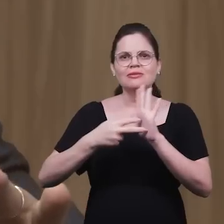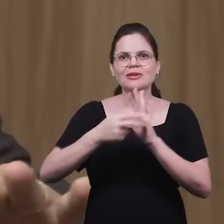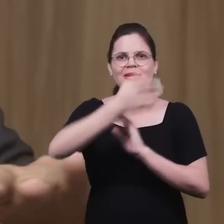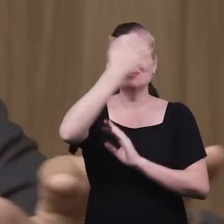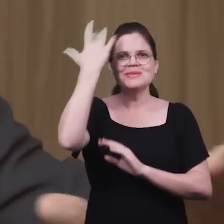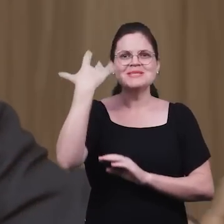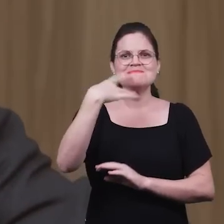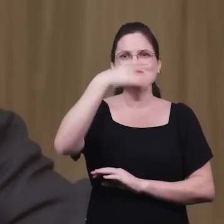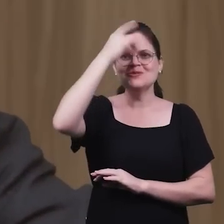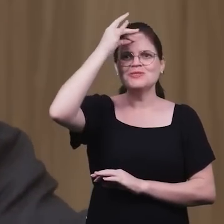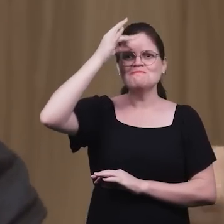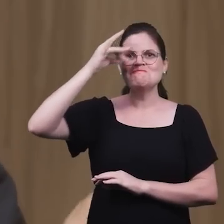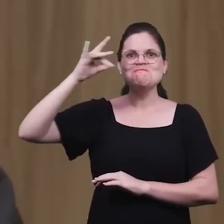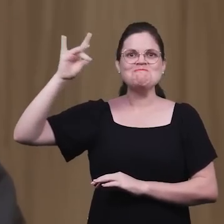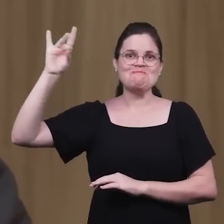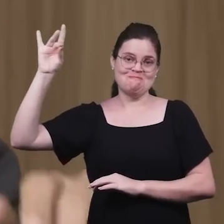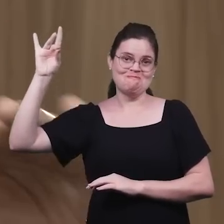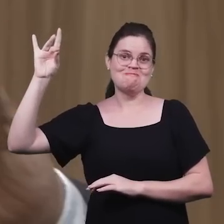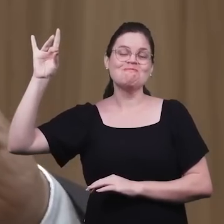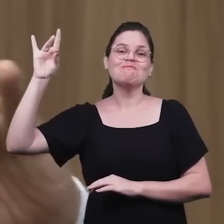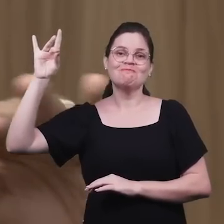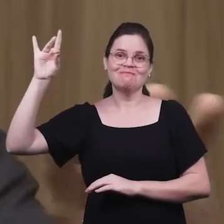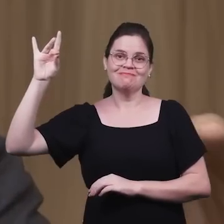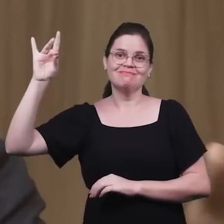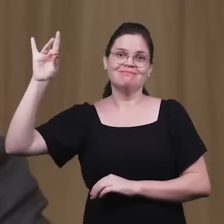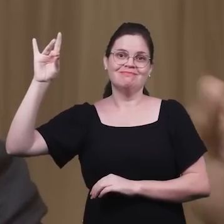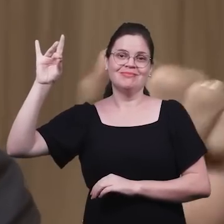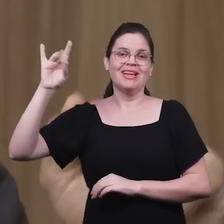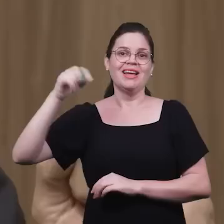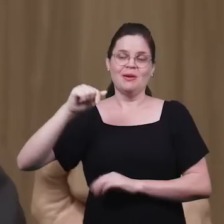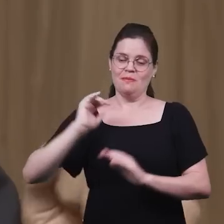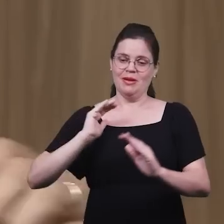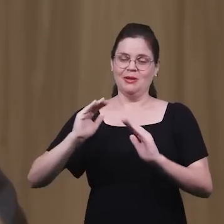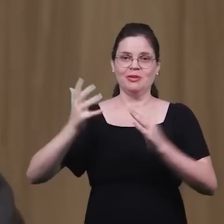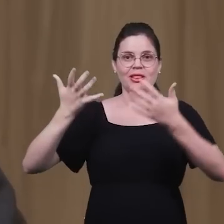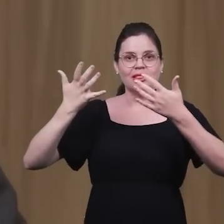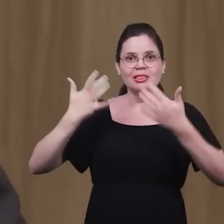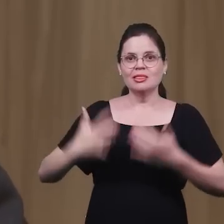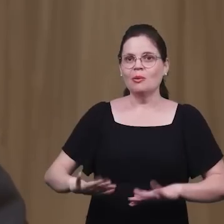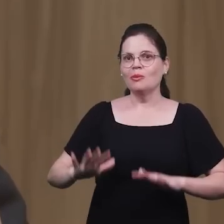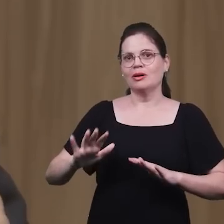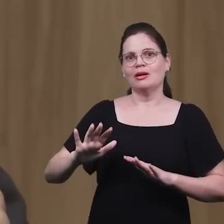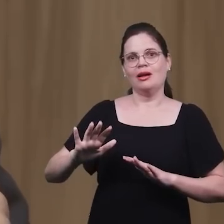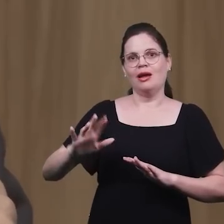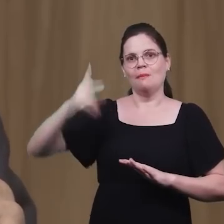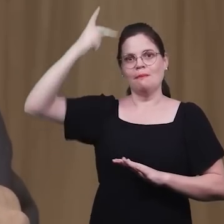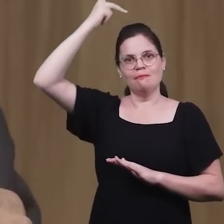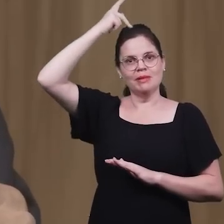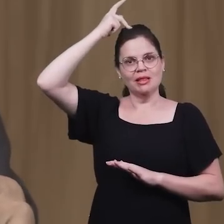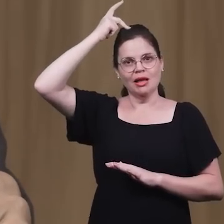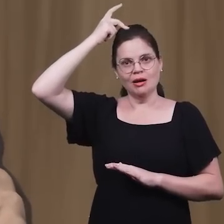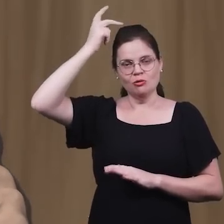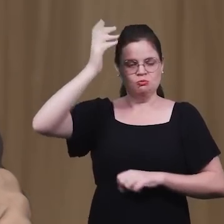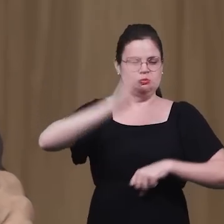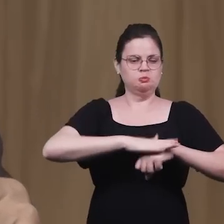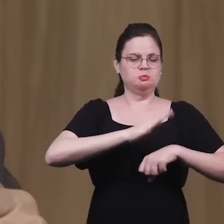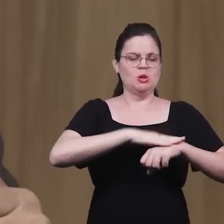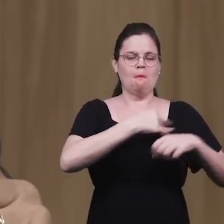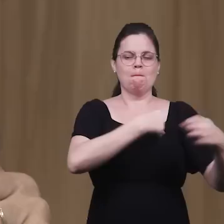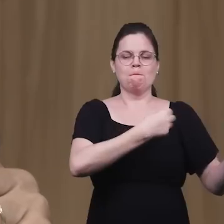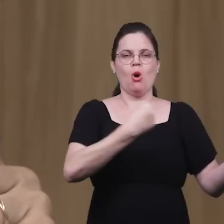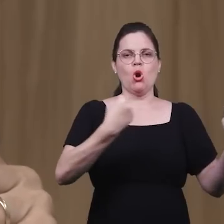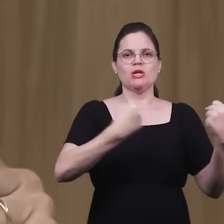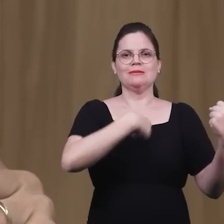igreja abandona o Pentecostes, abandona a dependência do Espírito Santo, cria-se uma instituição de